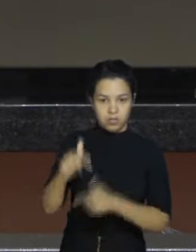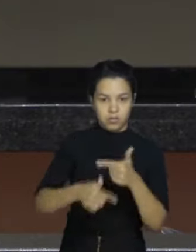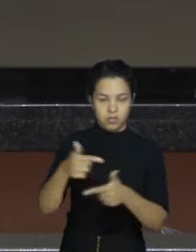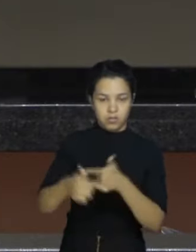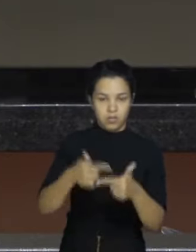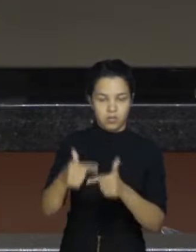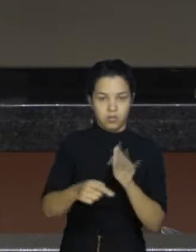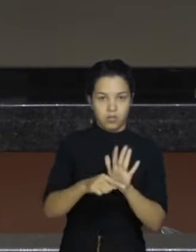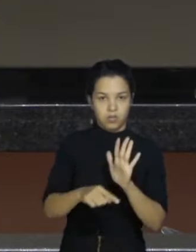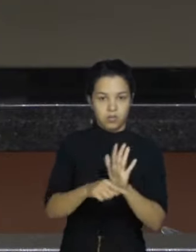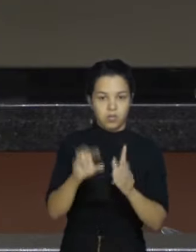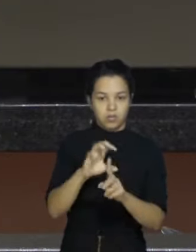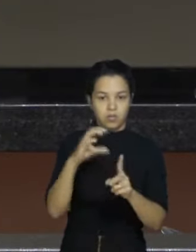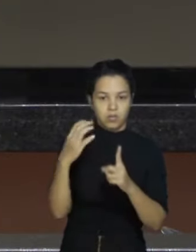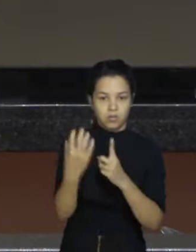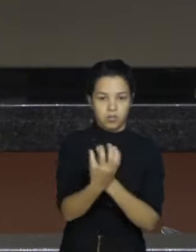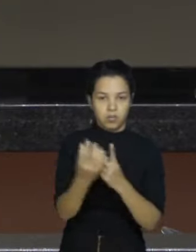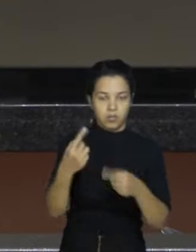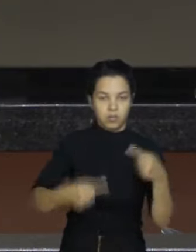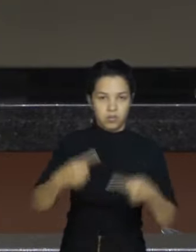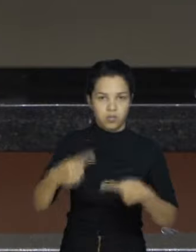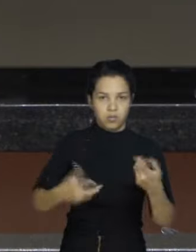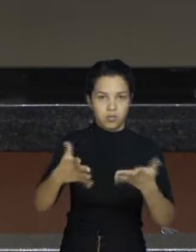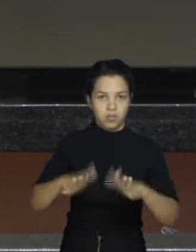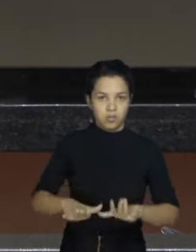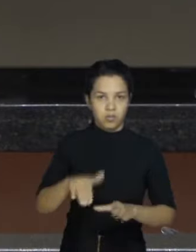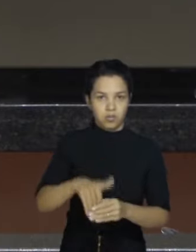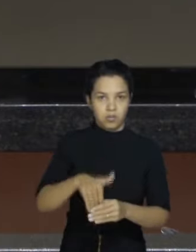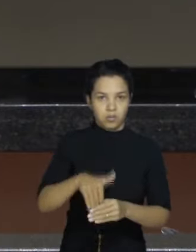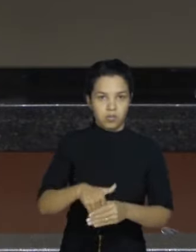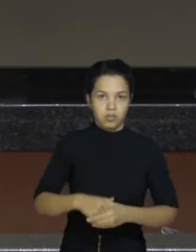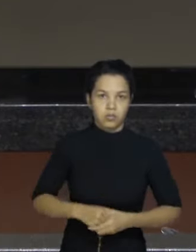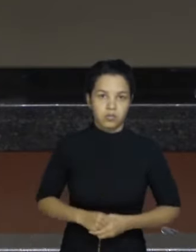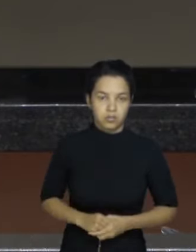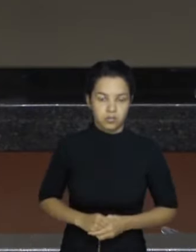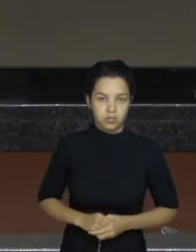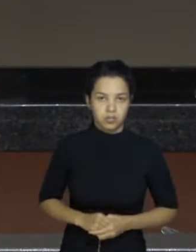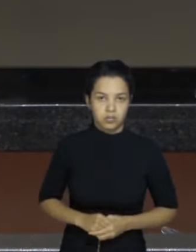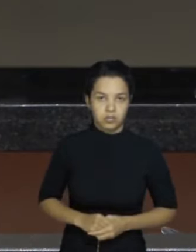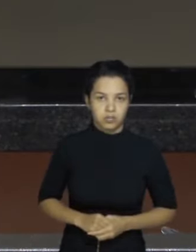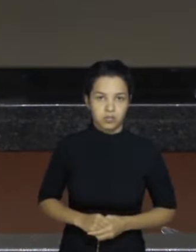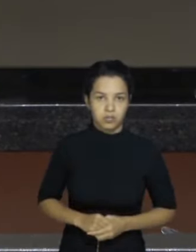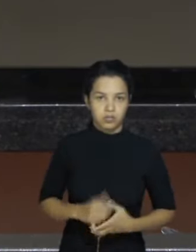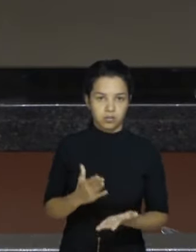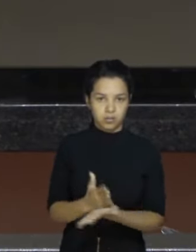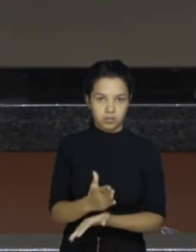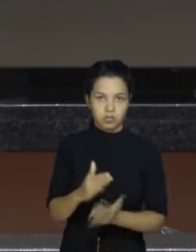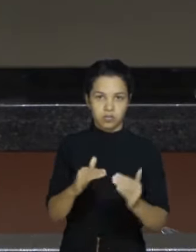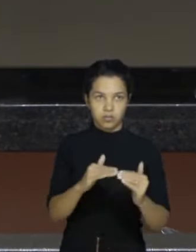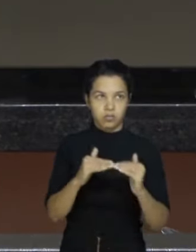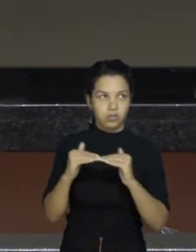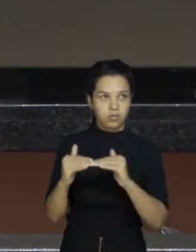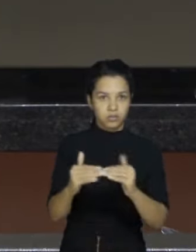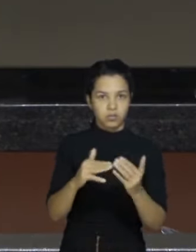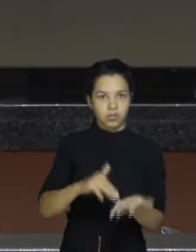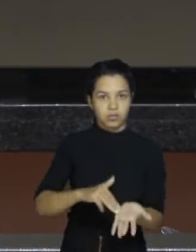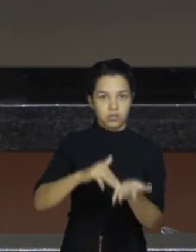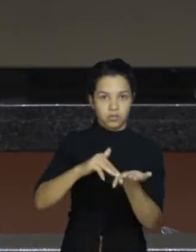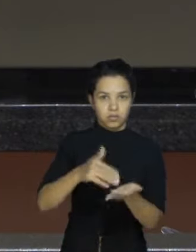em discussão deputados que aprovam permanece como se encontra aprovado por unanimidade